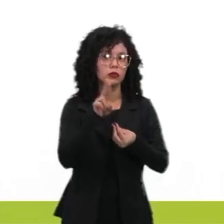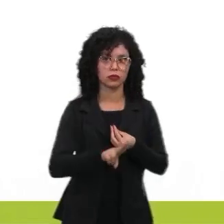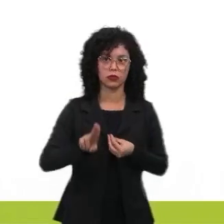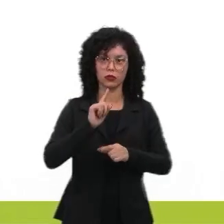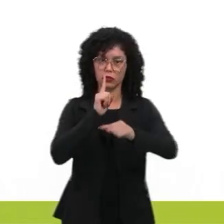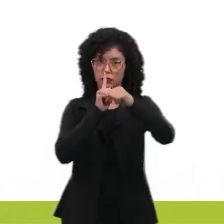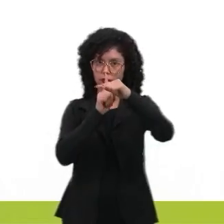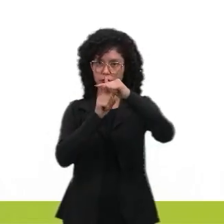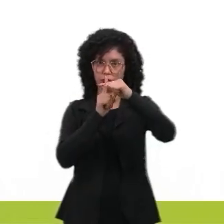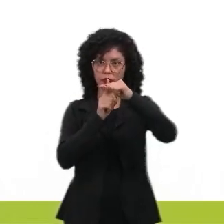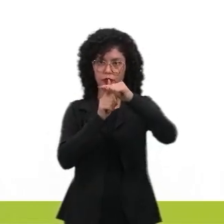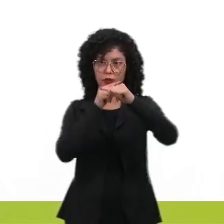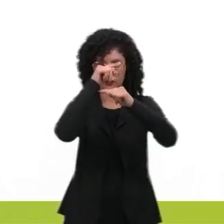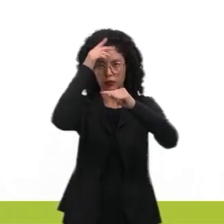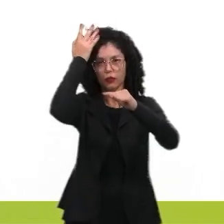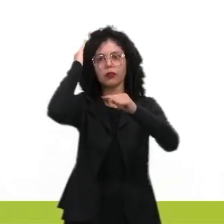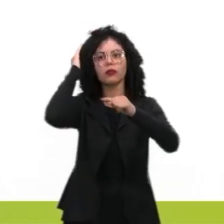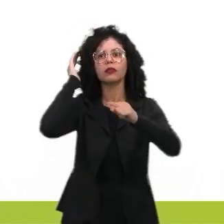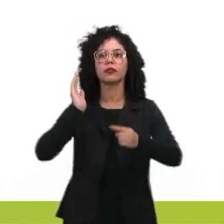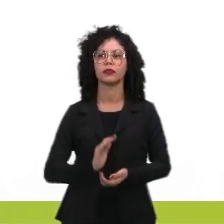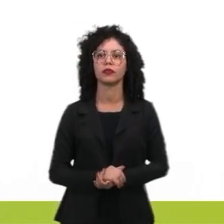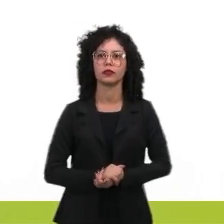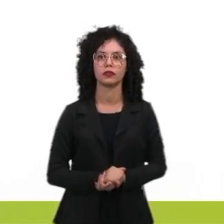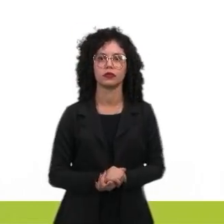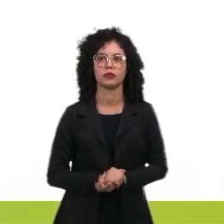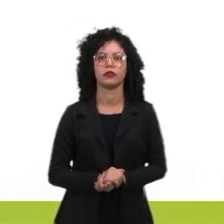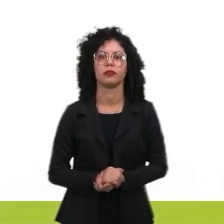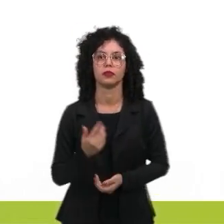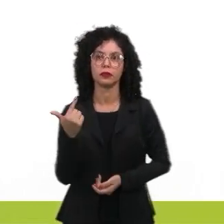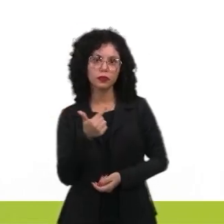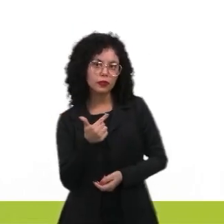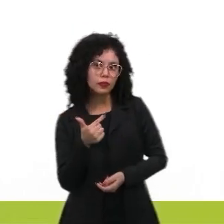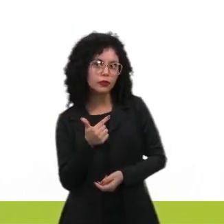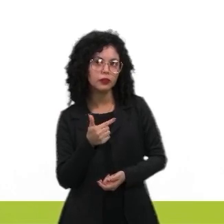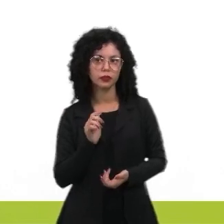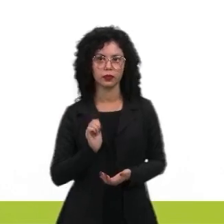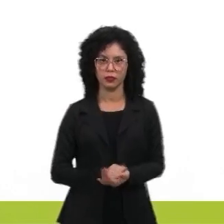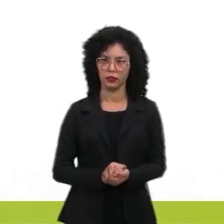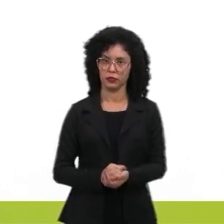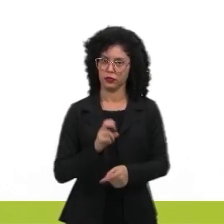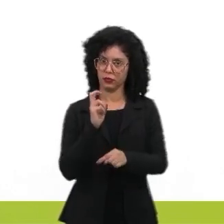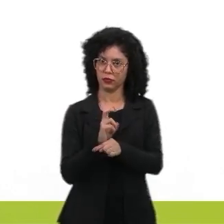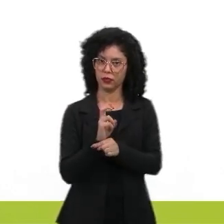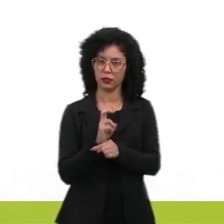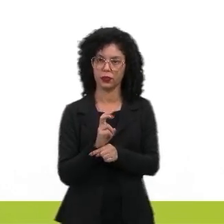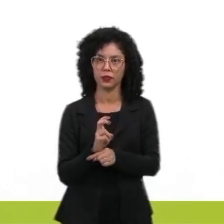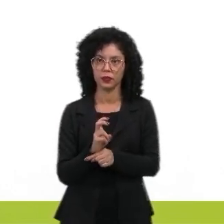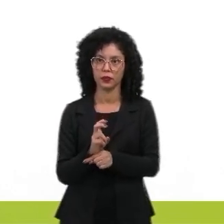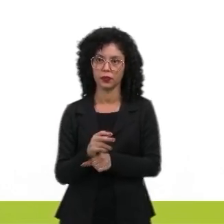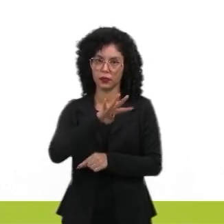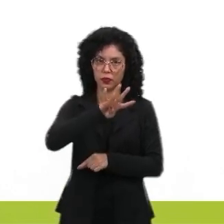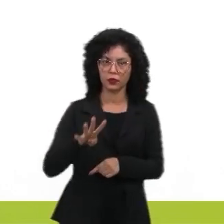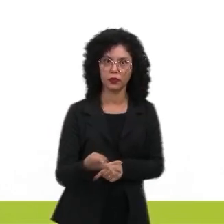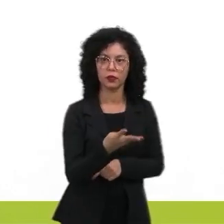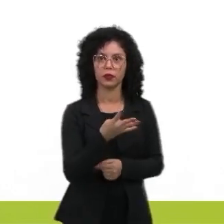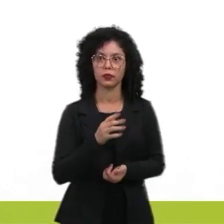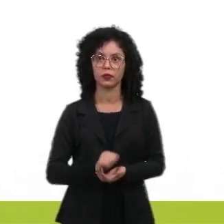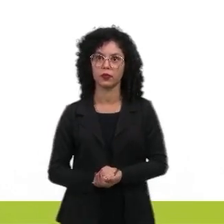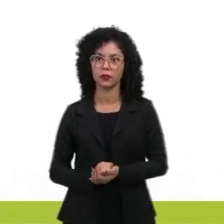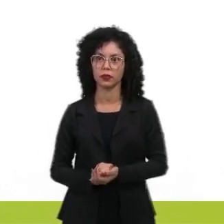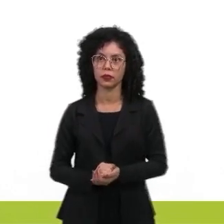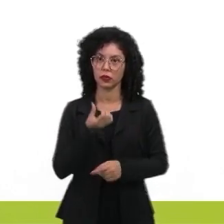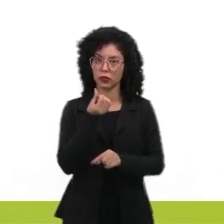vendo? Aí você tem o quê? Você tem agora o item 2, dá uma olhadinha. Se em 5 dias ele produz 4.000 peças,